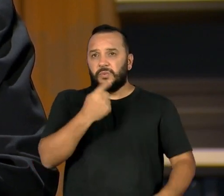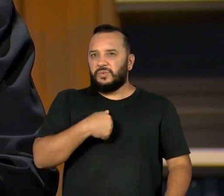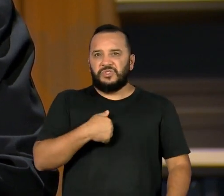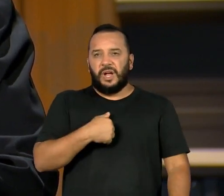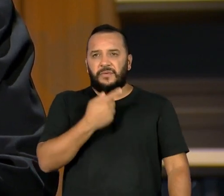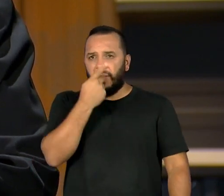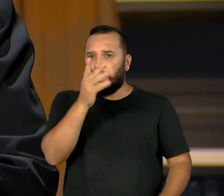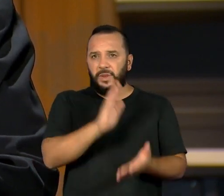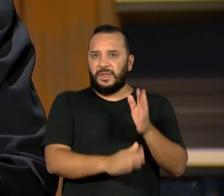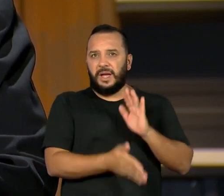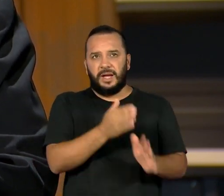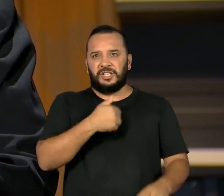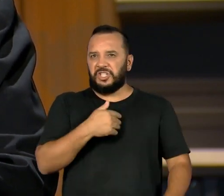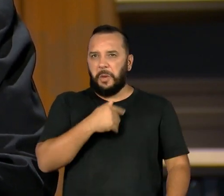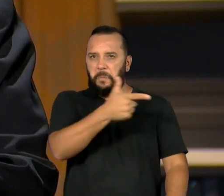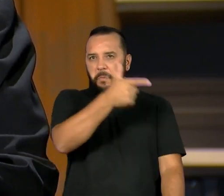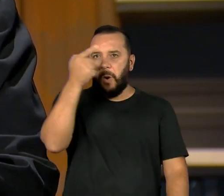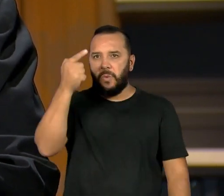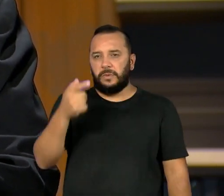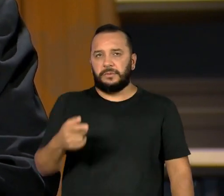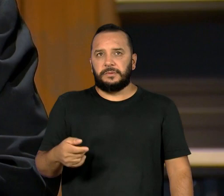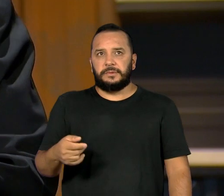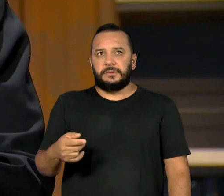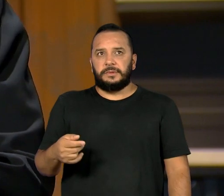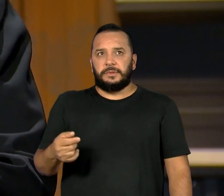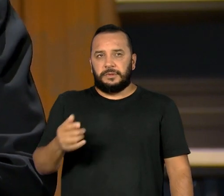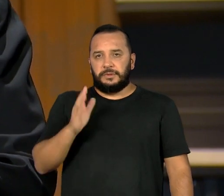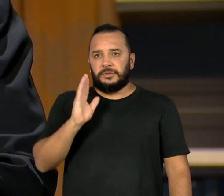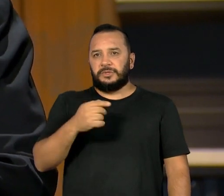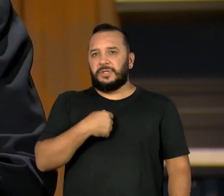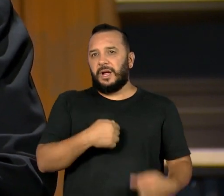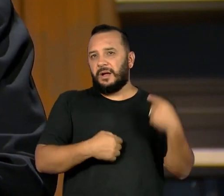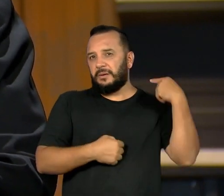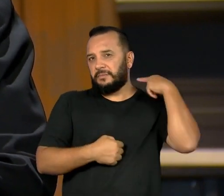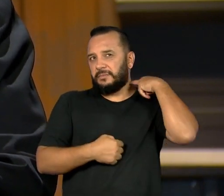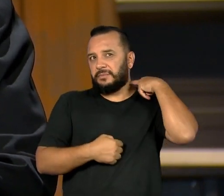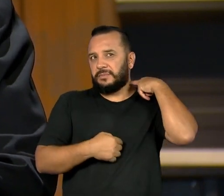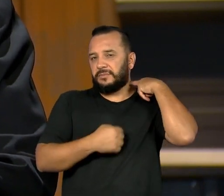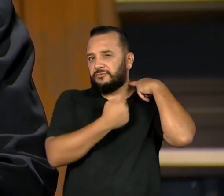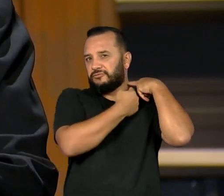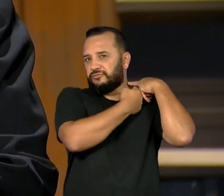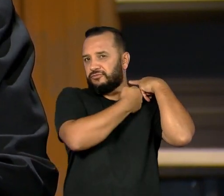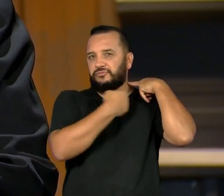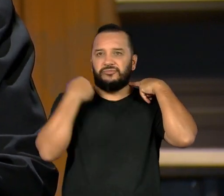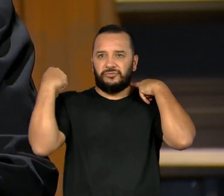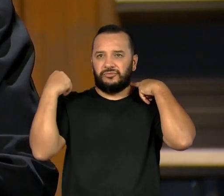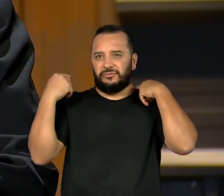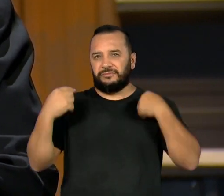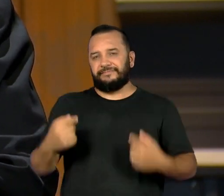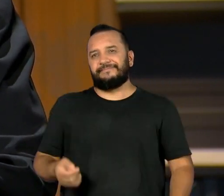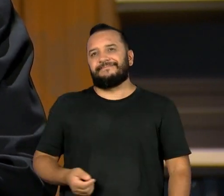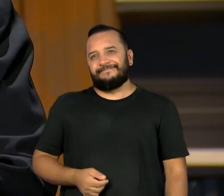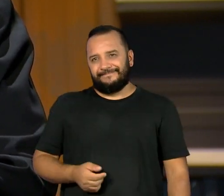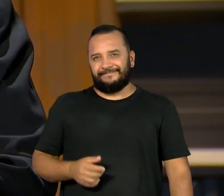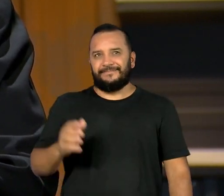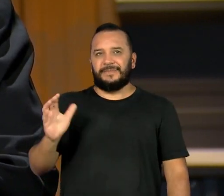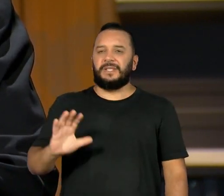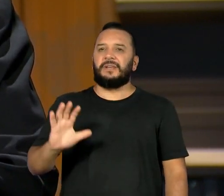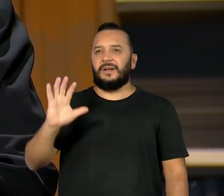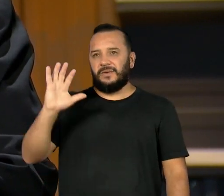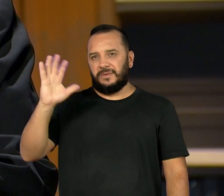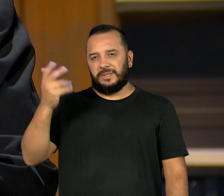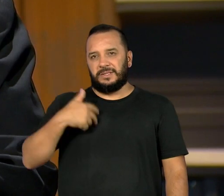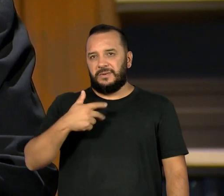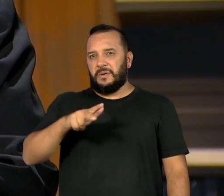sem falar do que se tratava. E a bala atravessou o pescoço. Então foi ali que a ruptura começou.